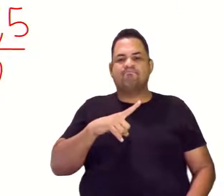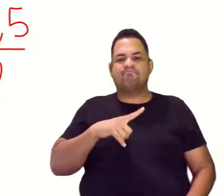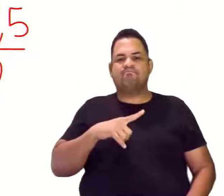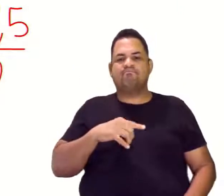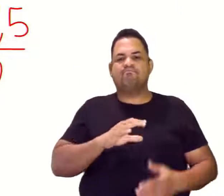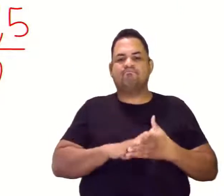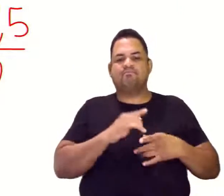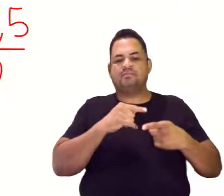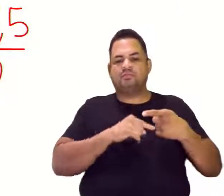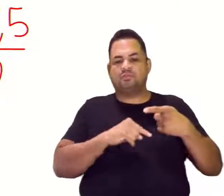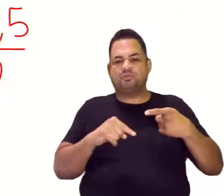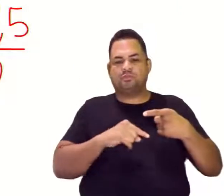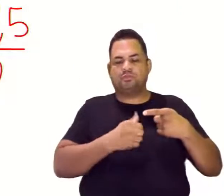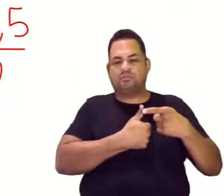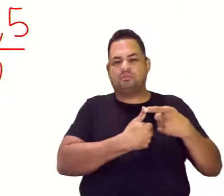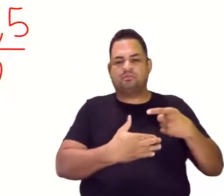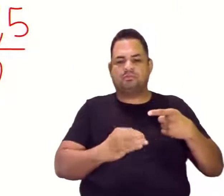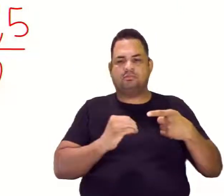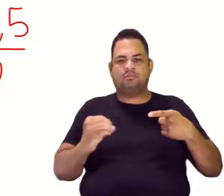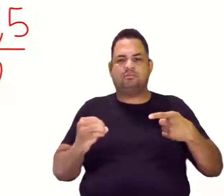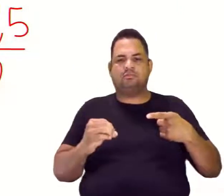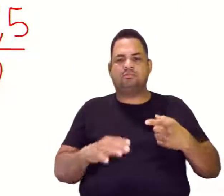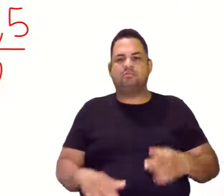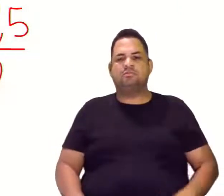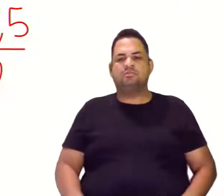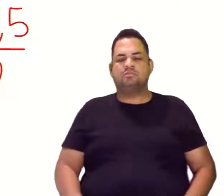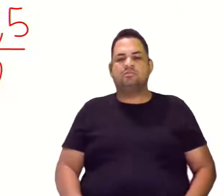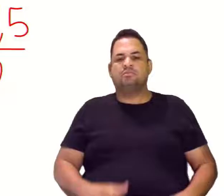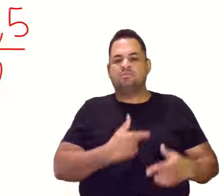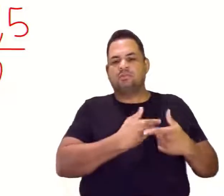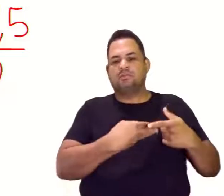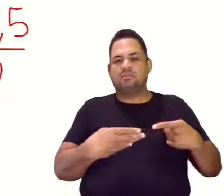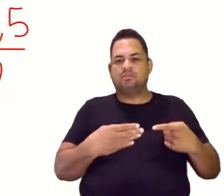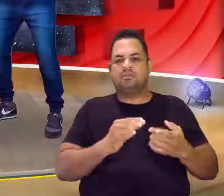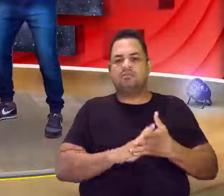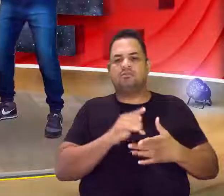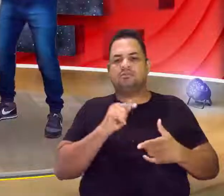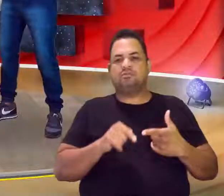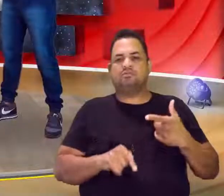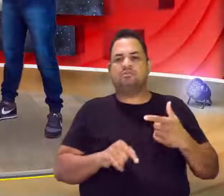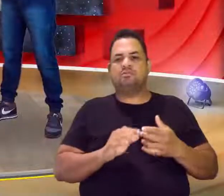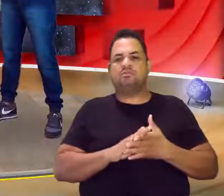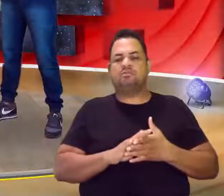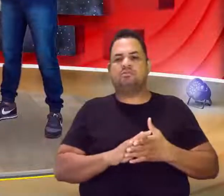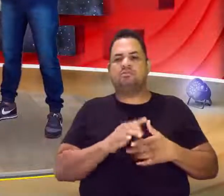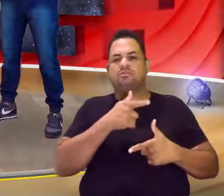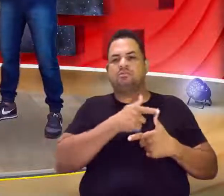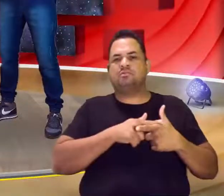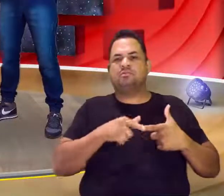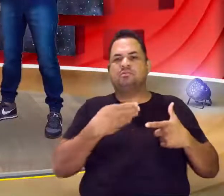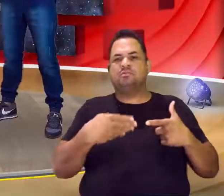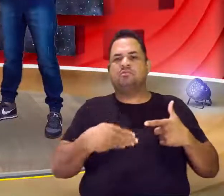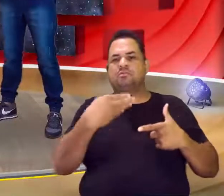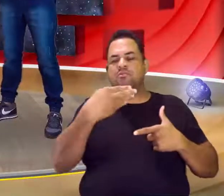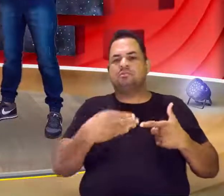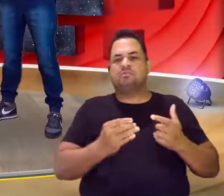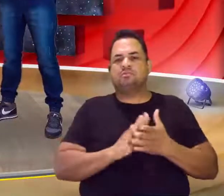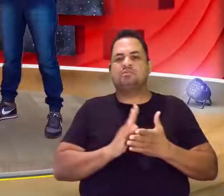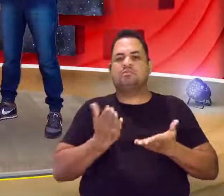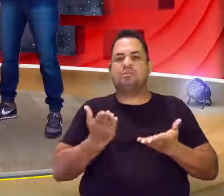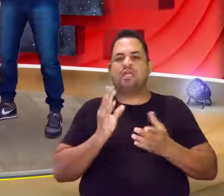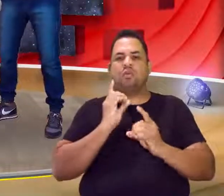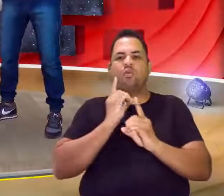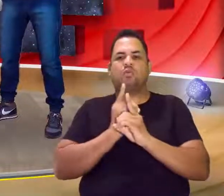denominador 100. Então, se eu tenho 400 e joguei um 100 no denominador, eu simplifico por 4 e já chegou na